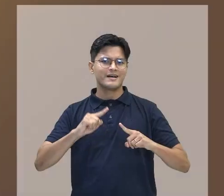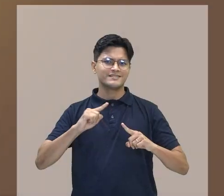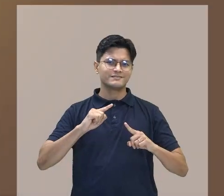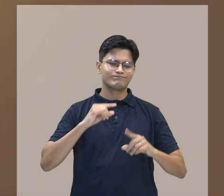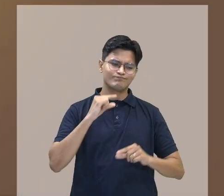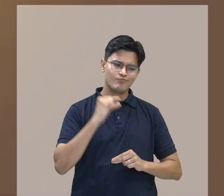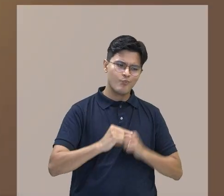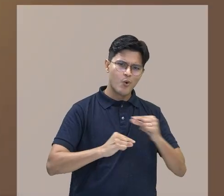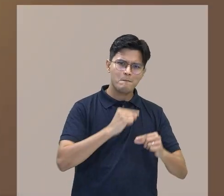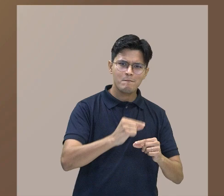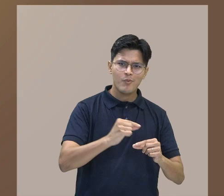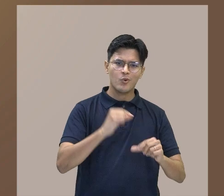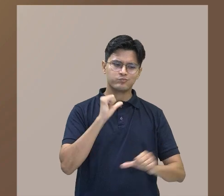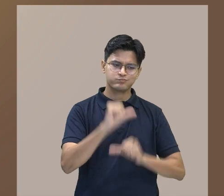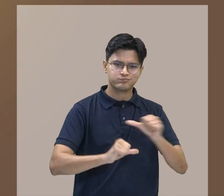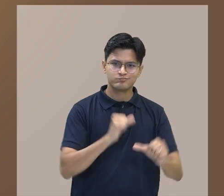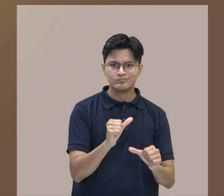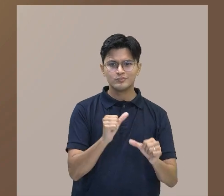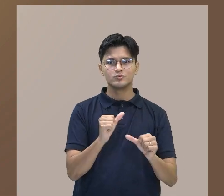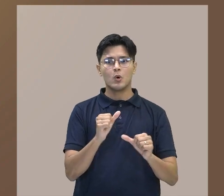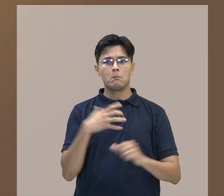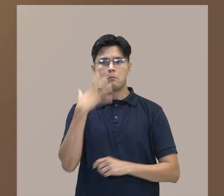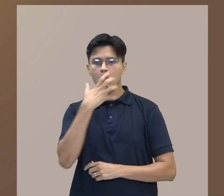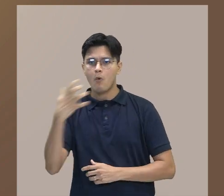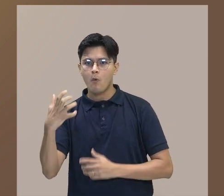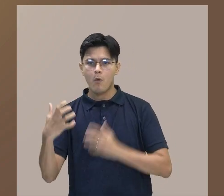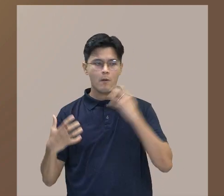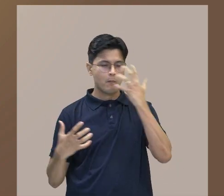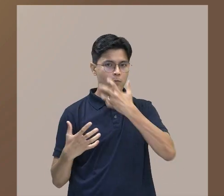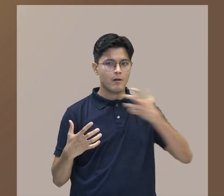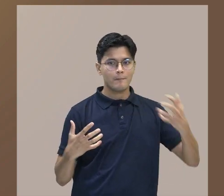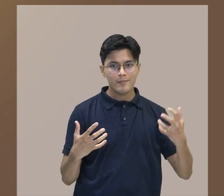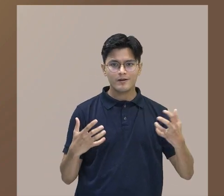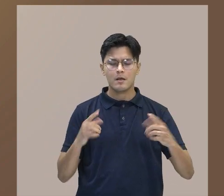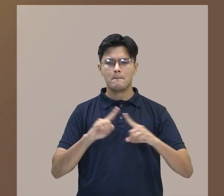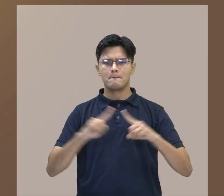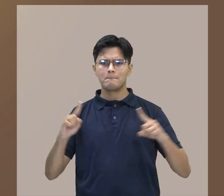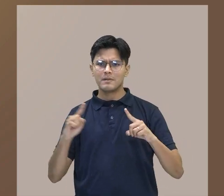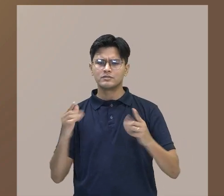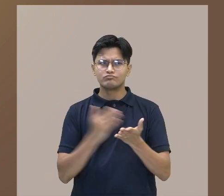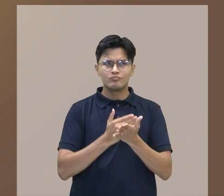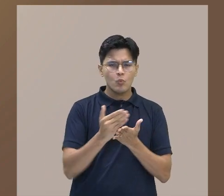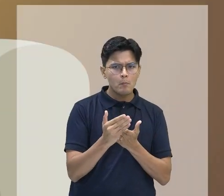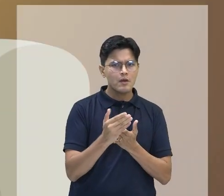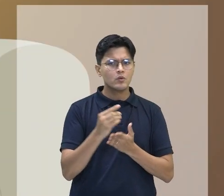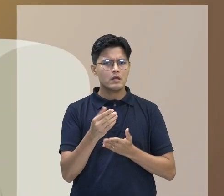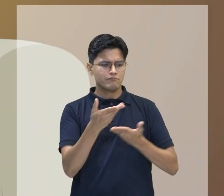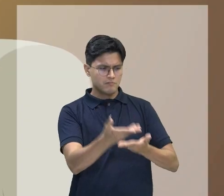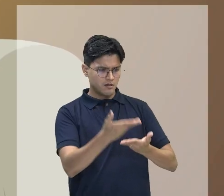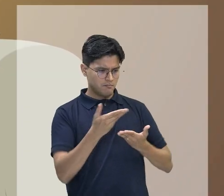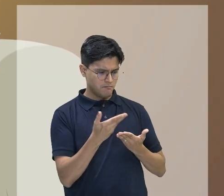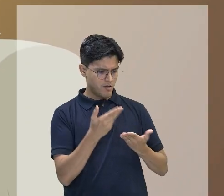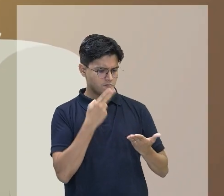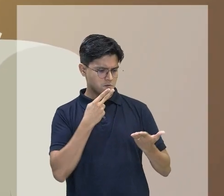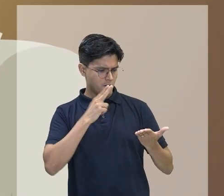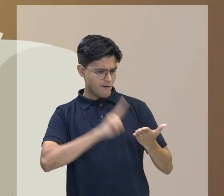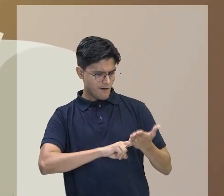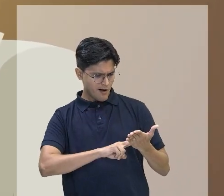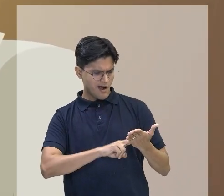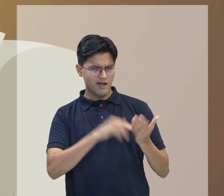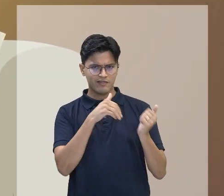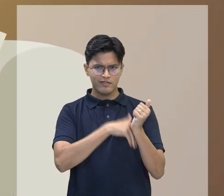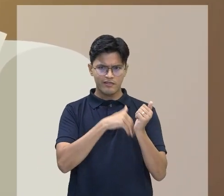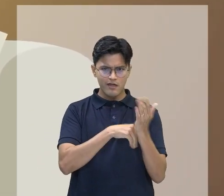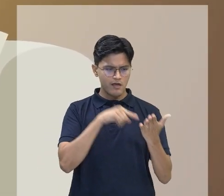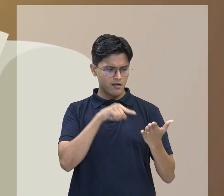A felicidade clandestina dos amantes é abalada por cartas anônimas, que ameaçam revelar o segredo. Camilo, temendo